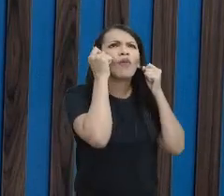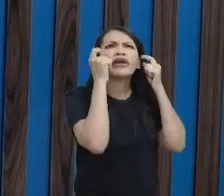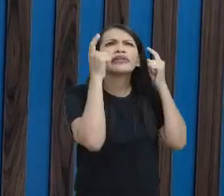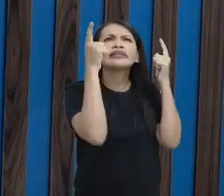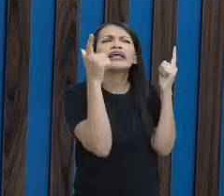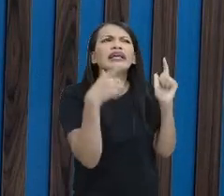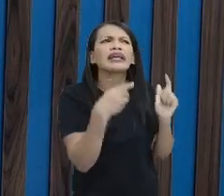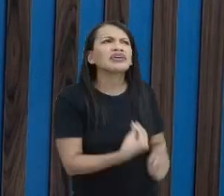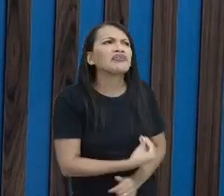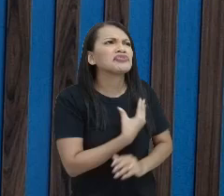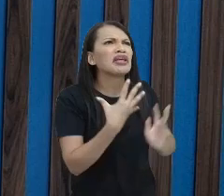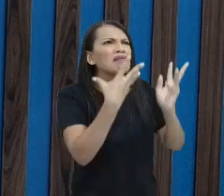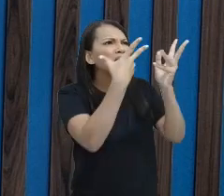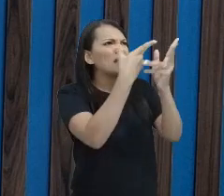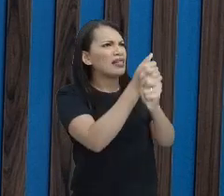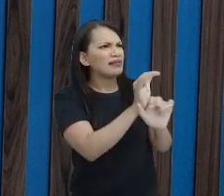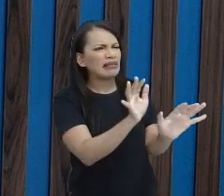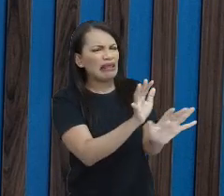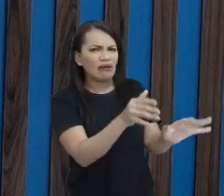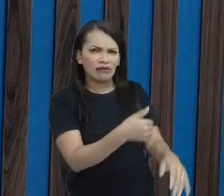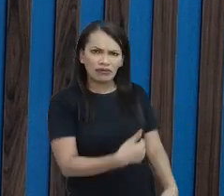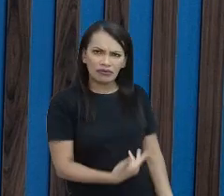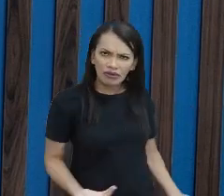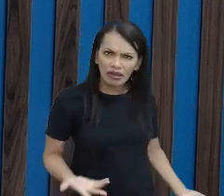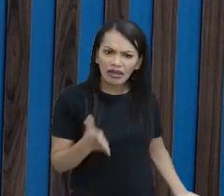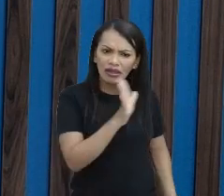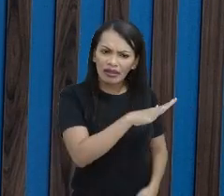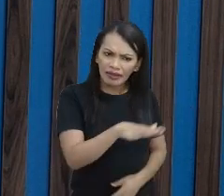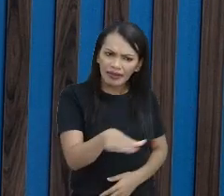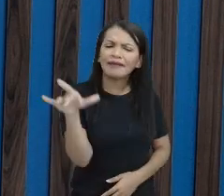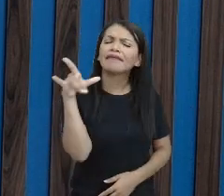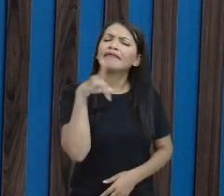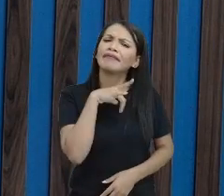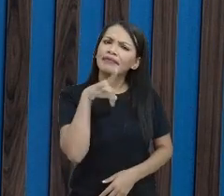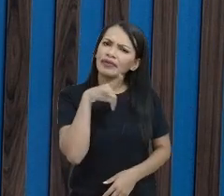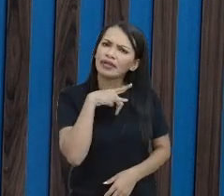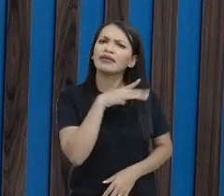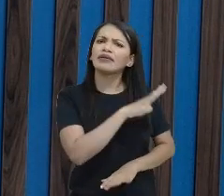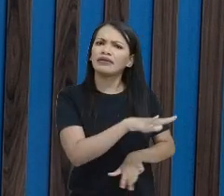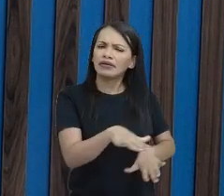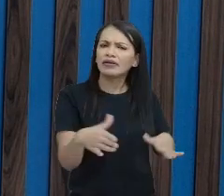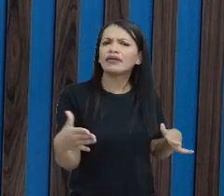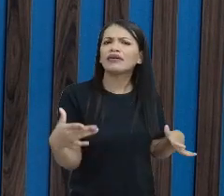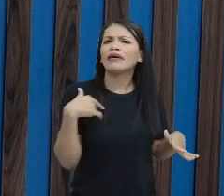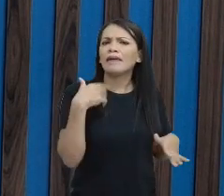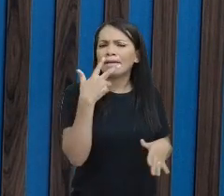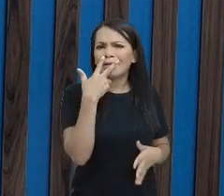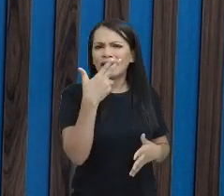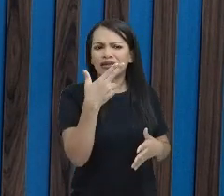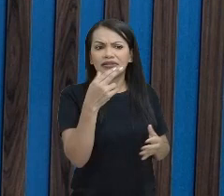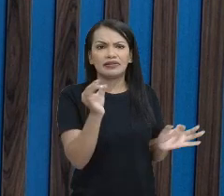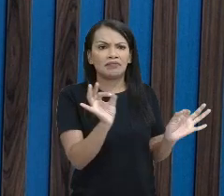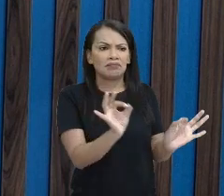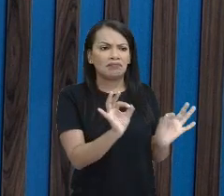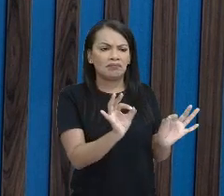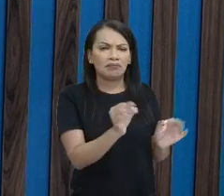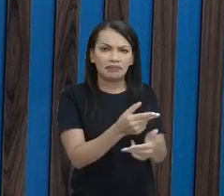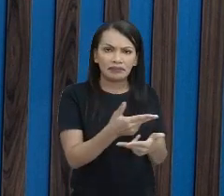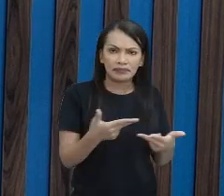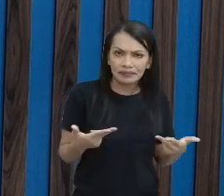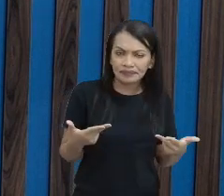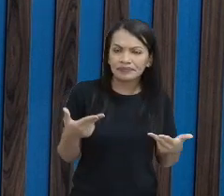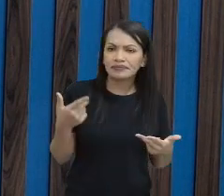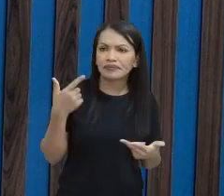idealização. Porque, na verdade, a infância é isso, né? E ela vai ter momentos que vai ser, sei lá, que vão parecer impecáveis, à sombra